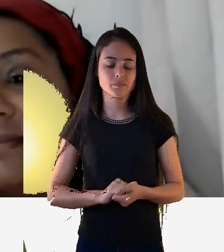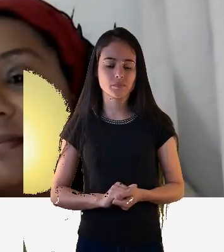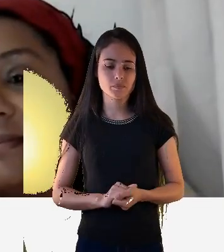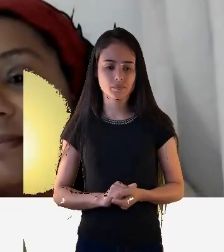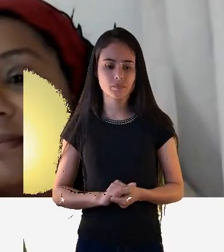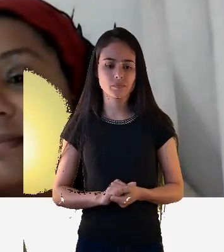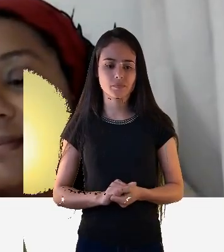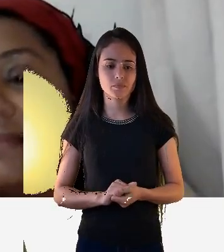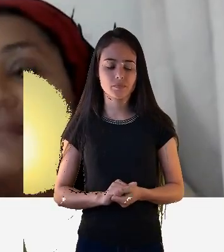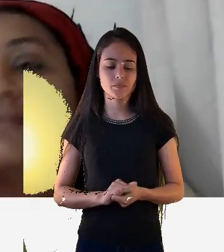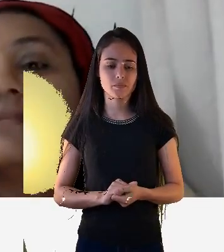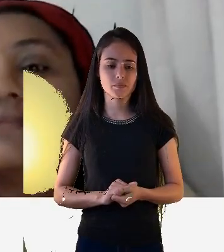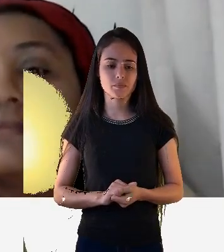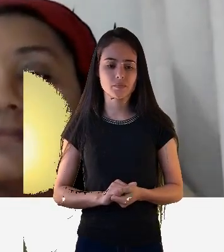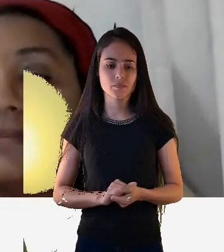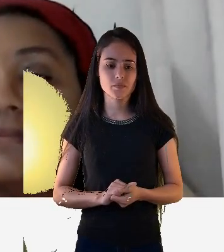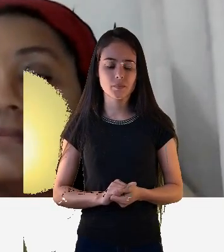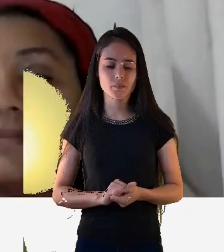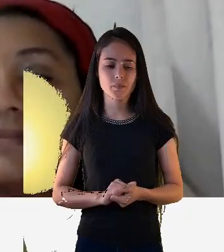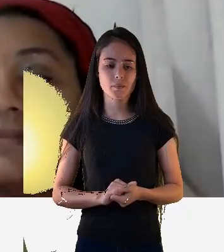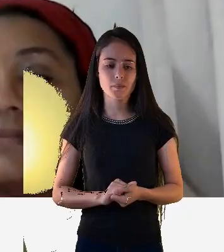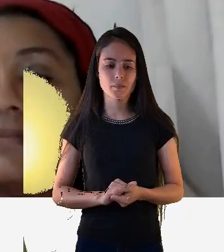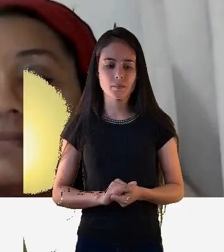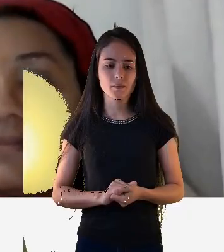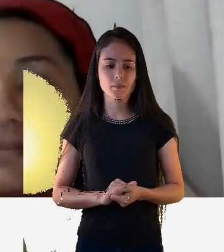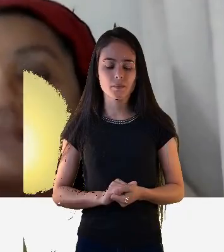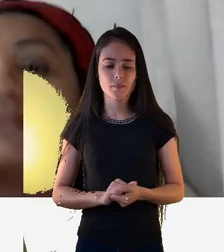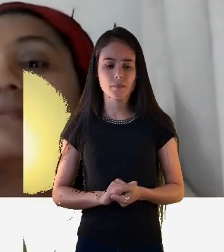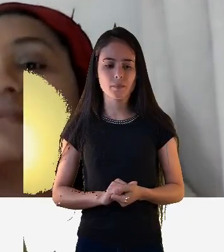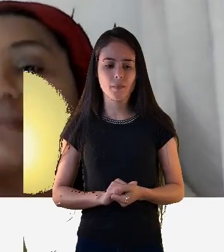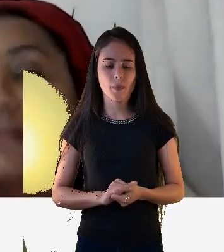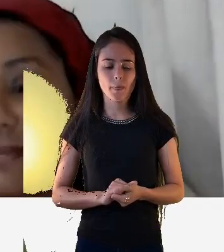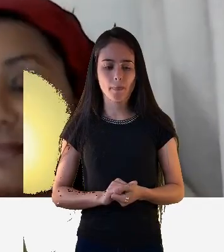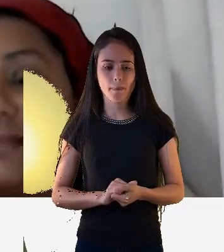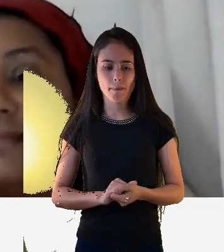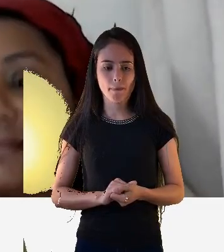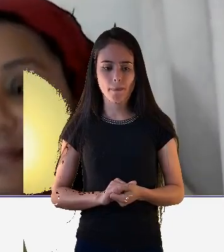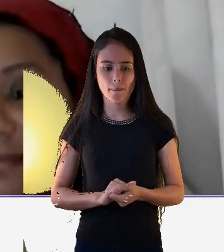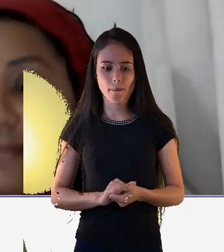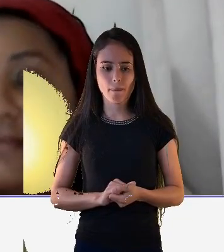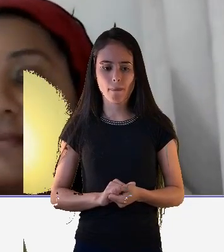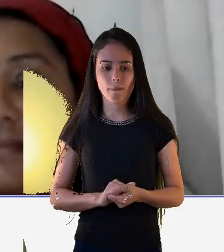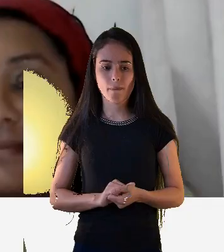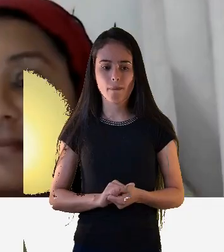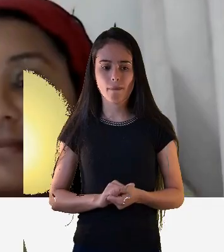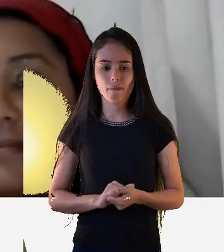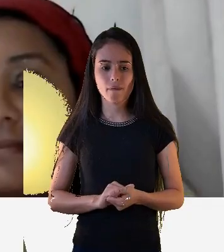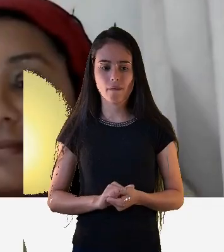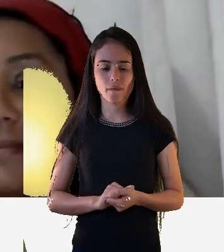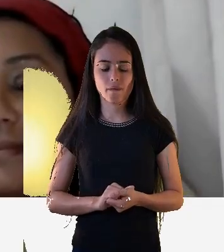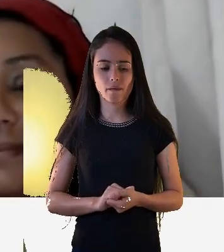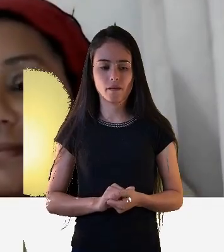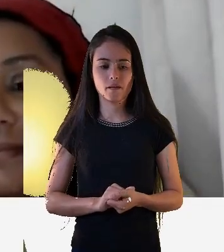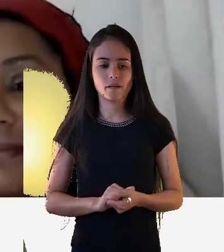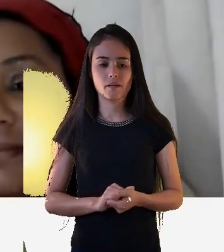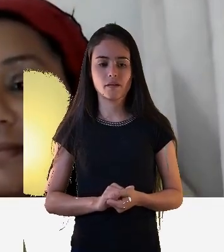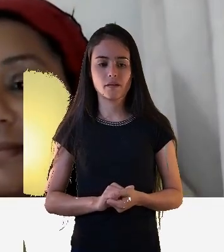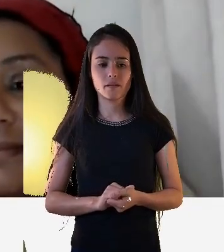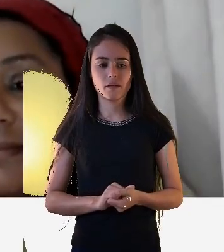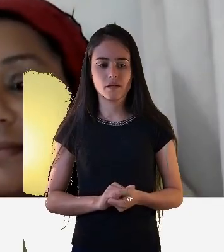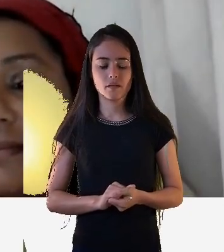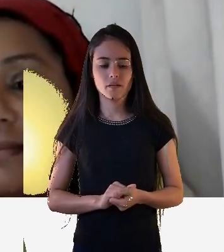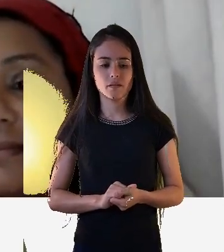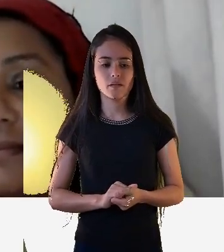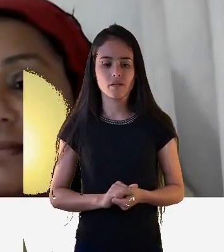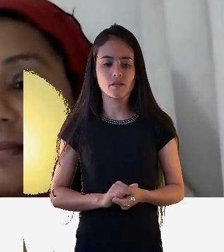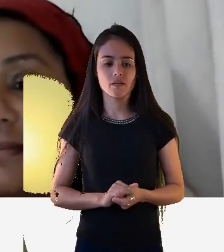muito respeito, né? Quando você diz assim, eu sou neta da minha avó, sou filha da minha mãe, e assim é o caminho até aqui, você